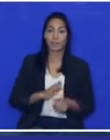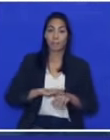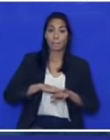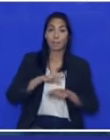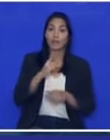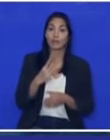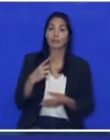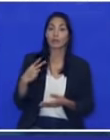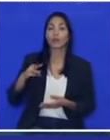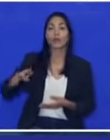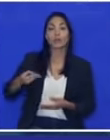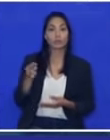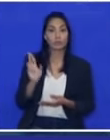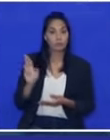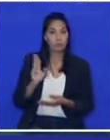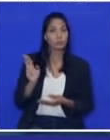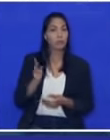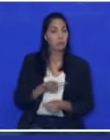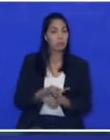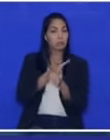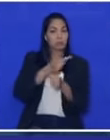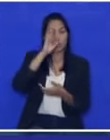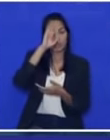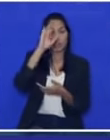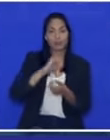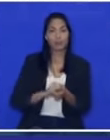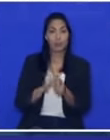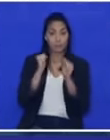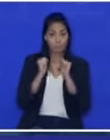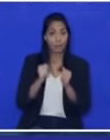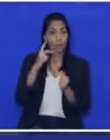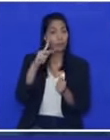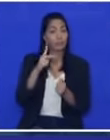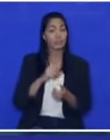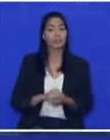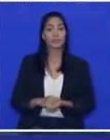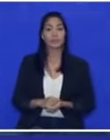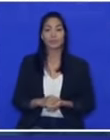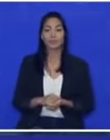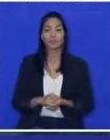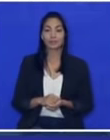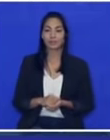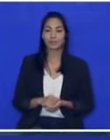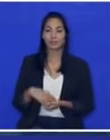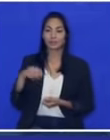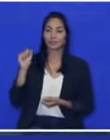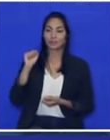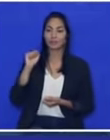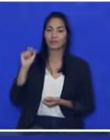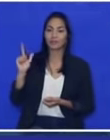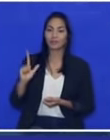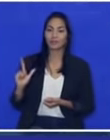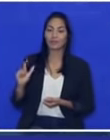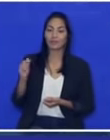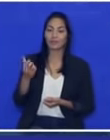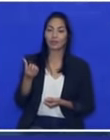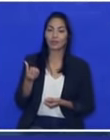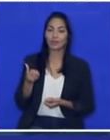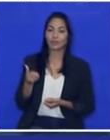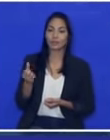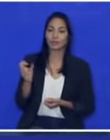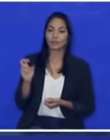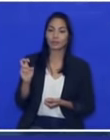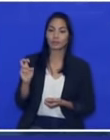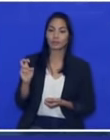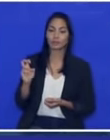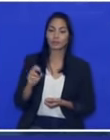de R$12 milhões na faixa principal da Quina. Esse prêmio pode sair para você. Bola azul